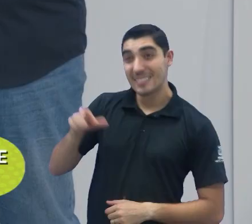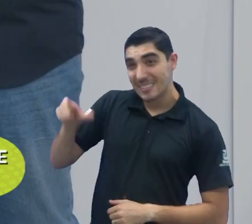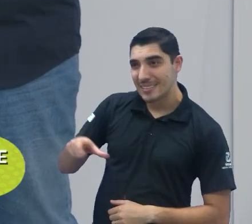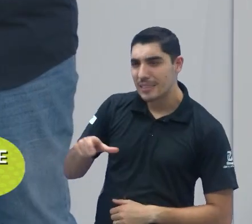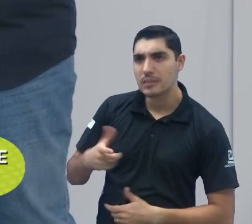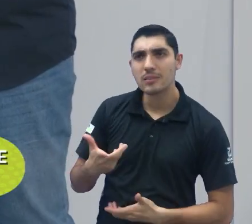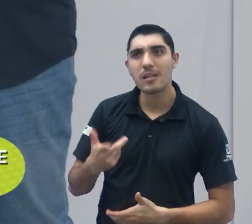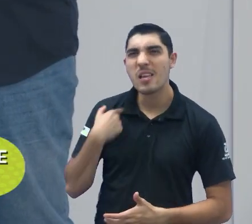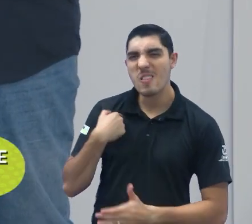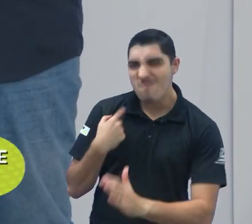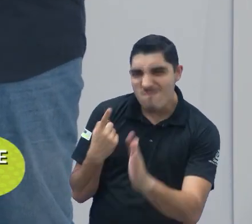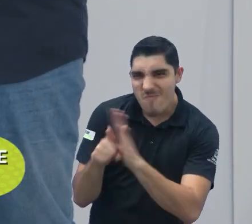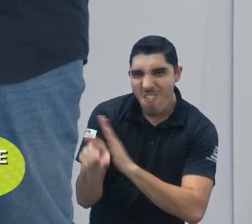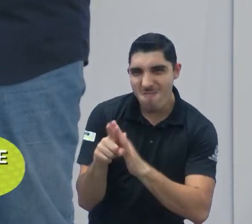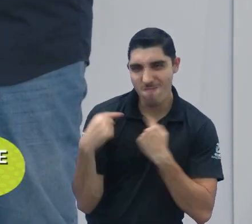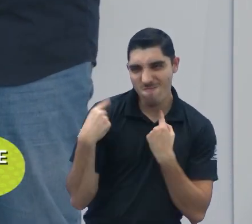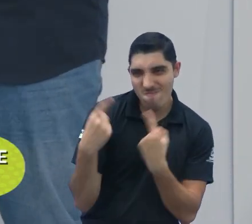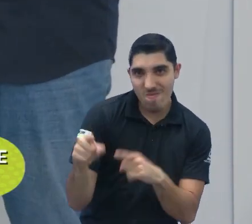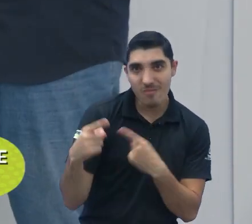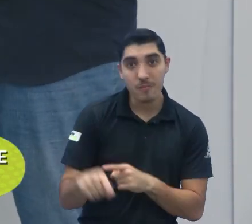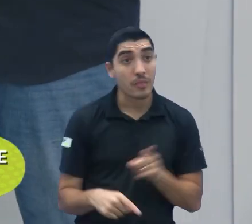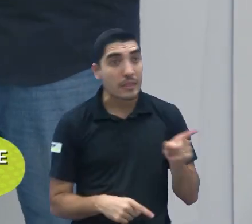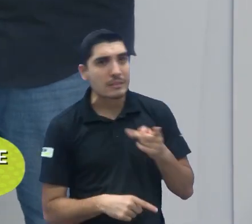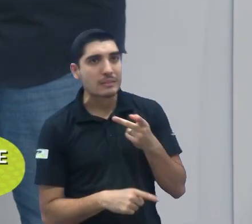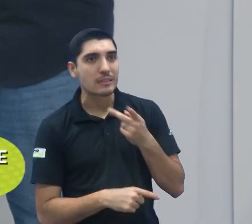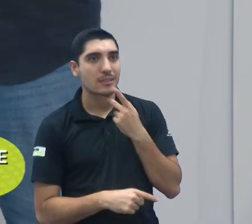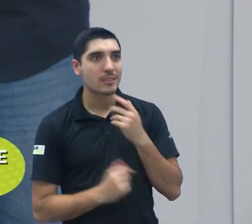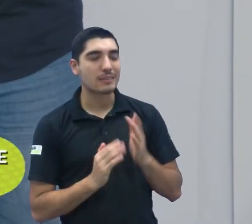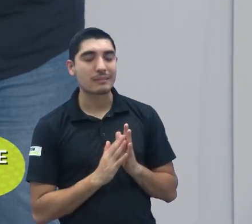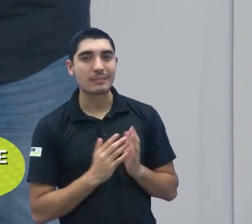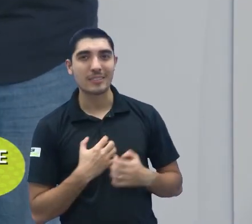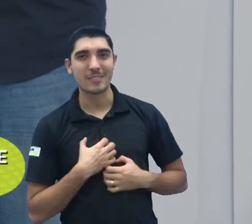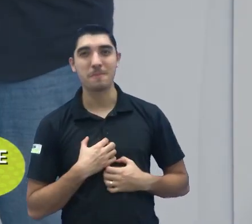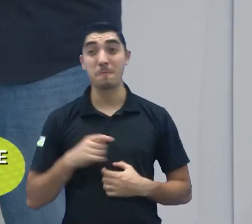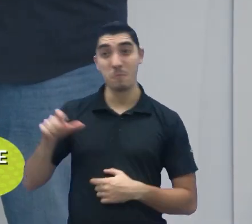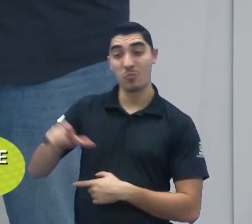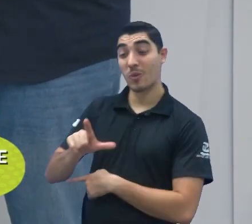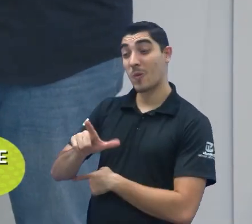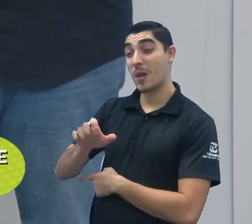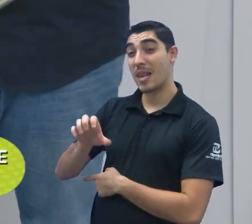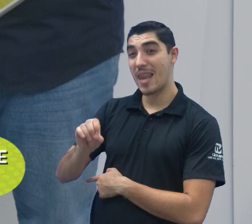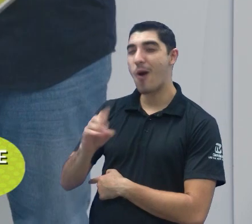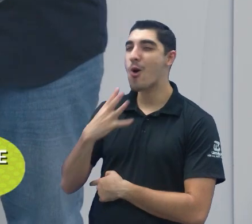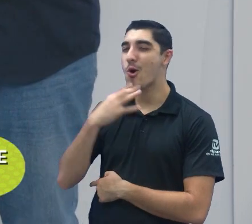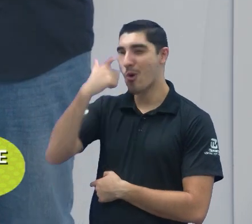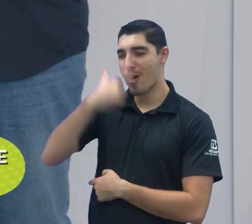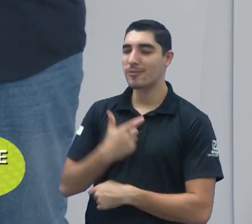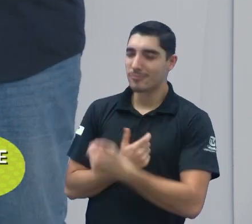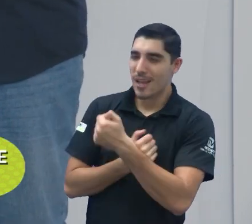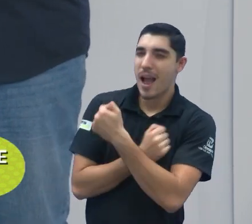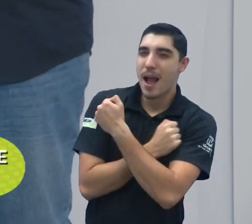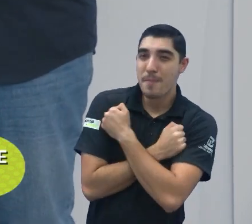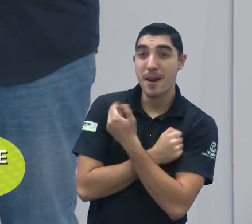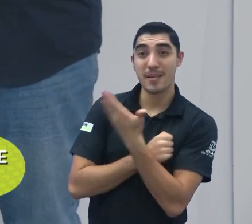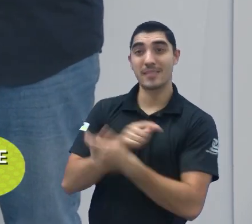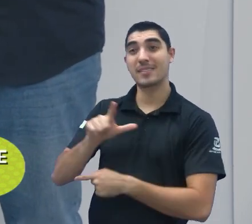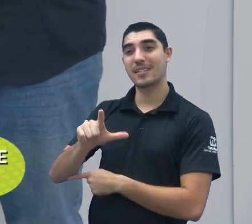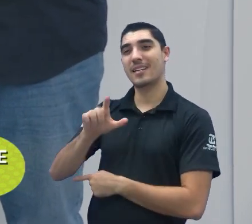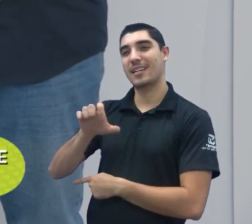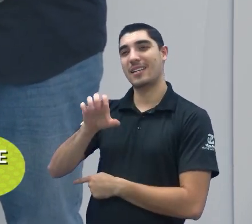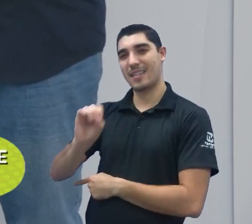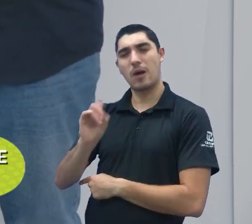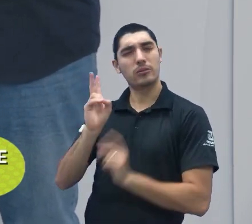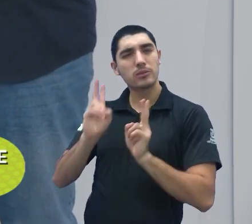fico perguntando e o assessor fica ali, será que ela vai falar? Será que ela não? O Léo já me conhece. Aliás, um grande abraço para o Léo Lenz, sempre acompanhando aqui